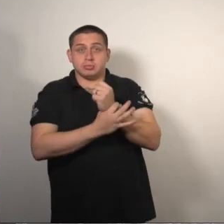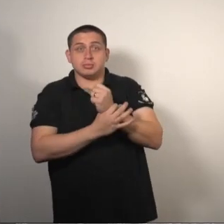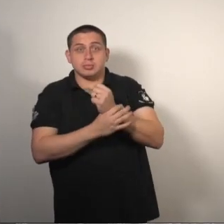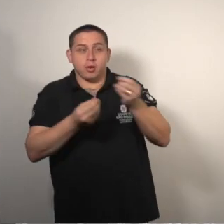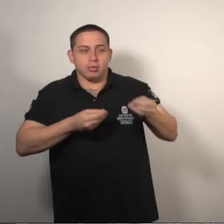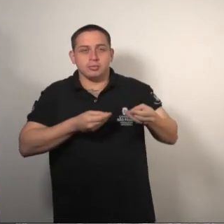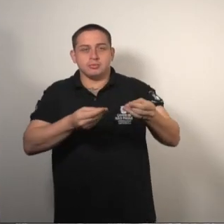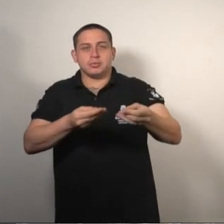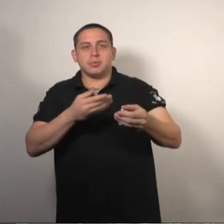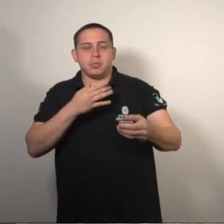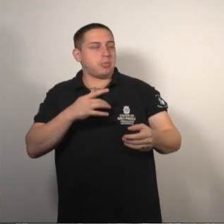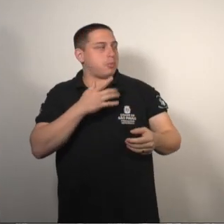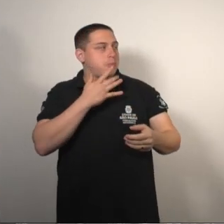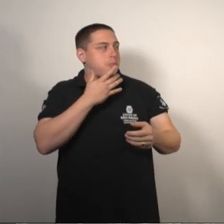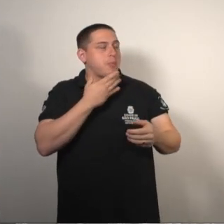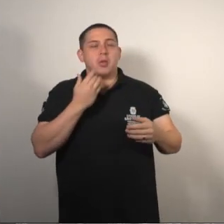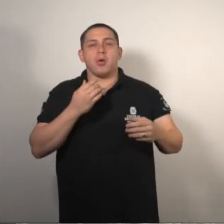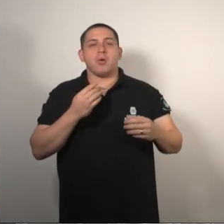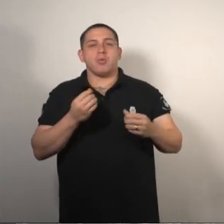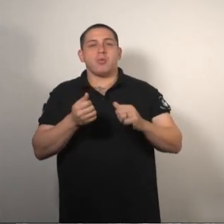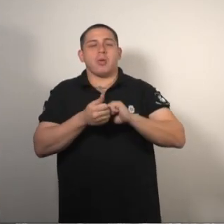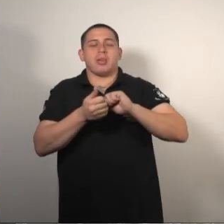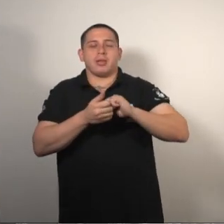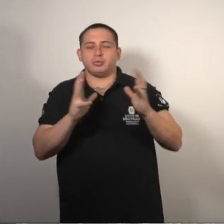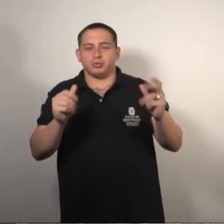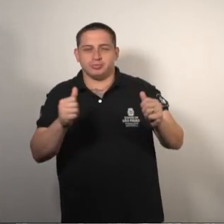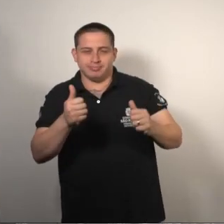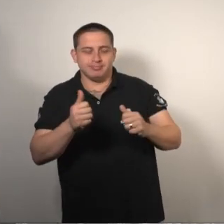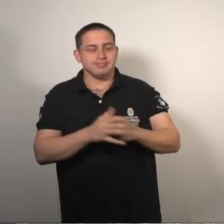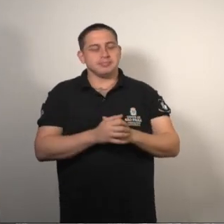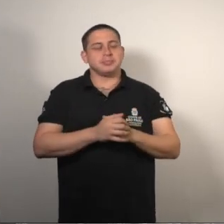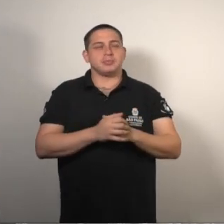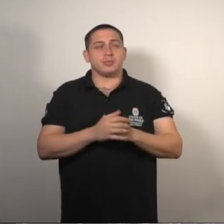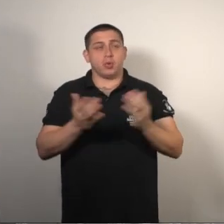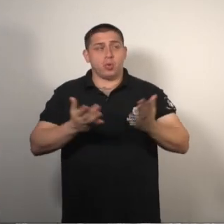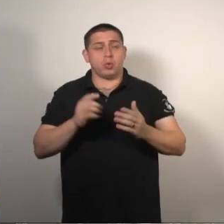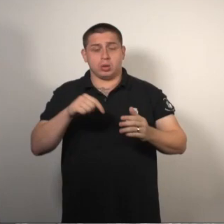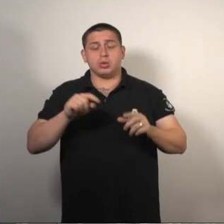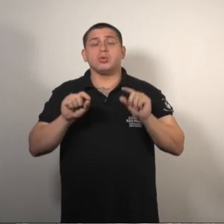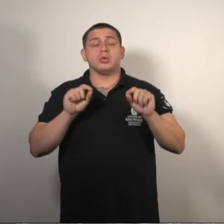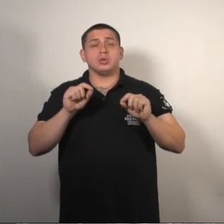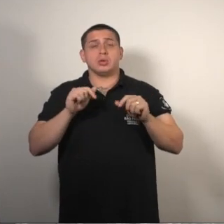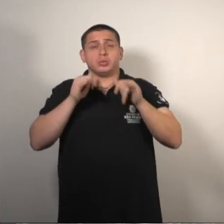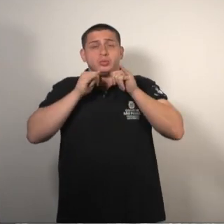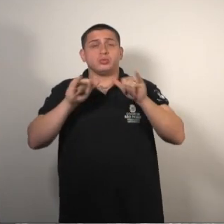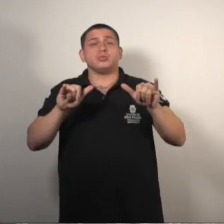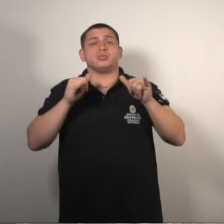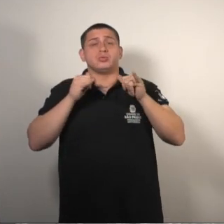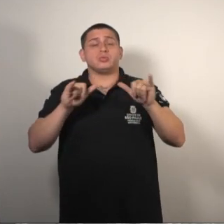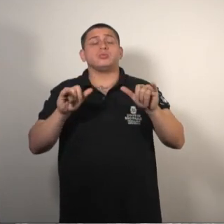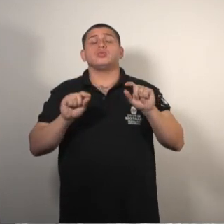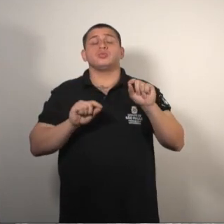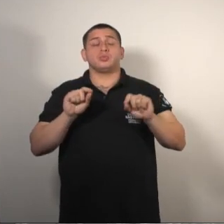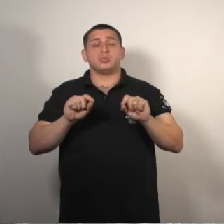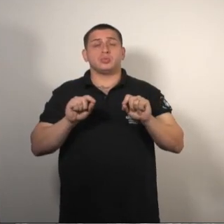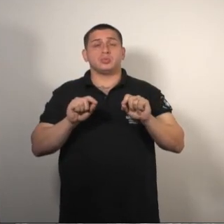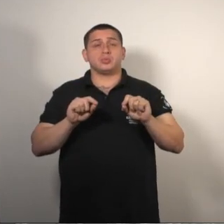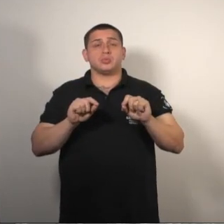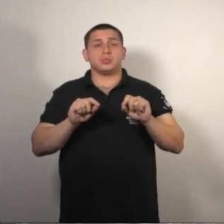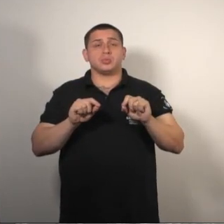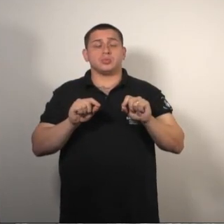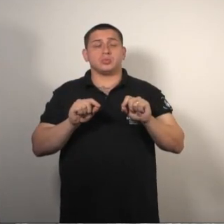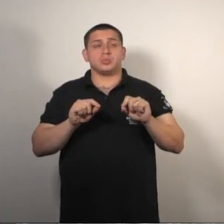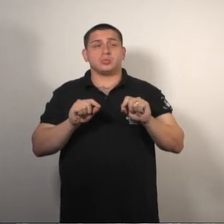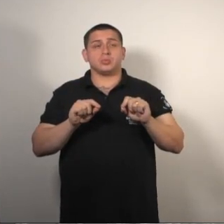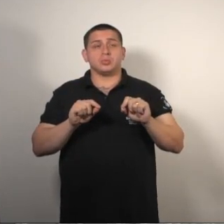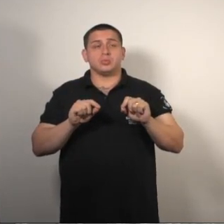população. Então, aproveitar aqui o gancho e deixar esse registro. Hoje nós estamos fazendo aqui o anúncio de uma ação importante da cidade, uma